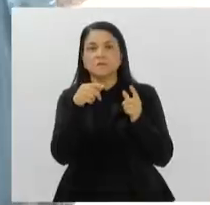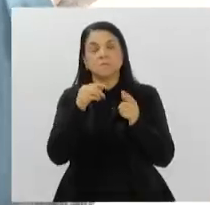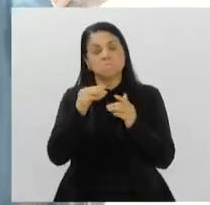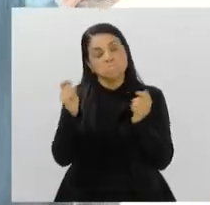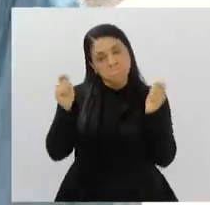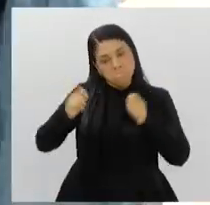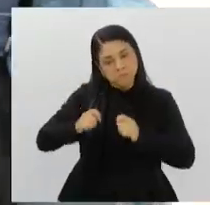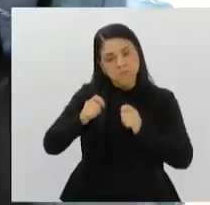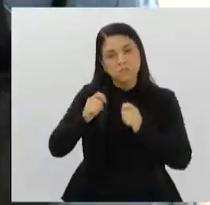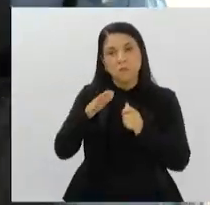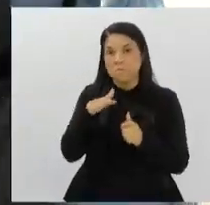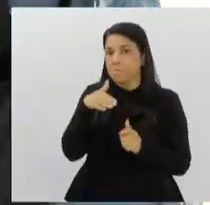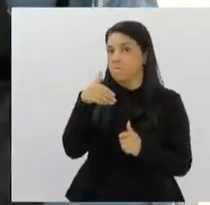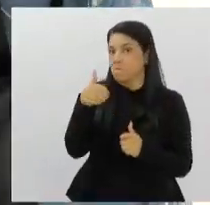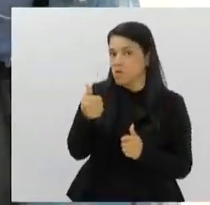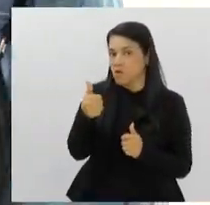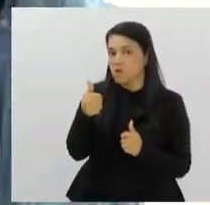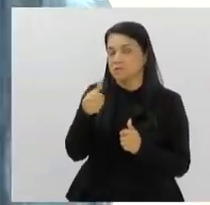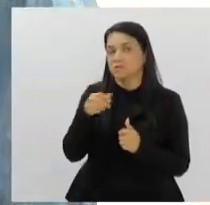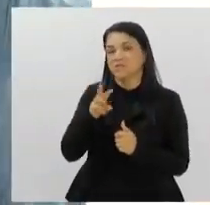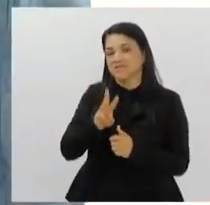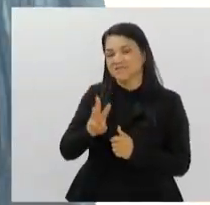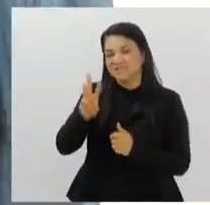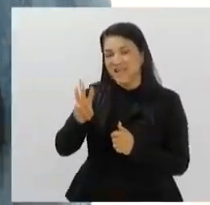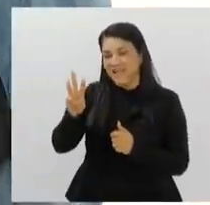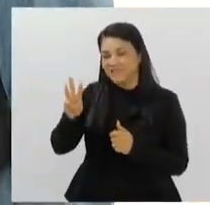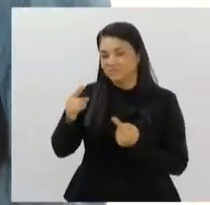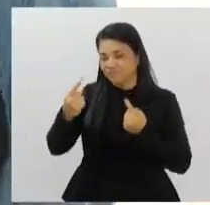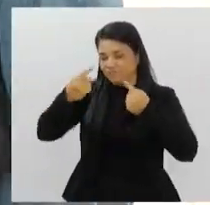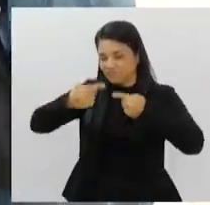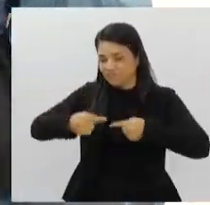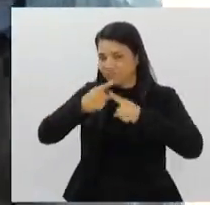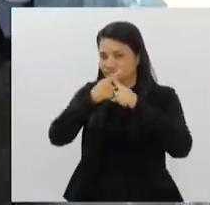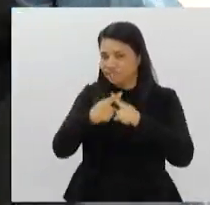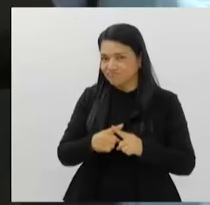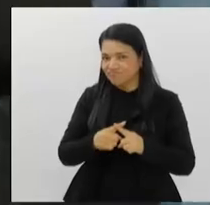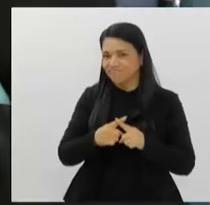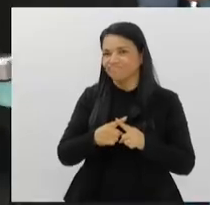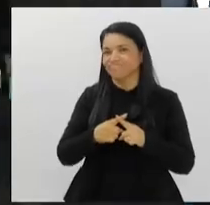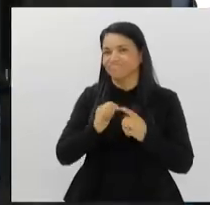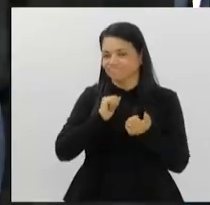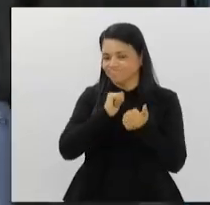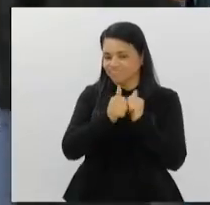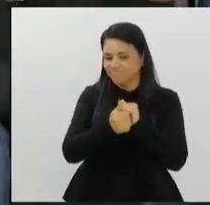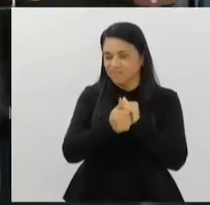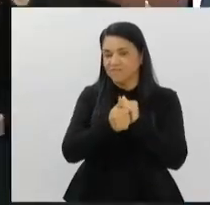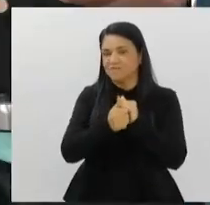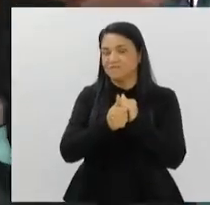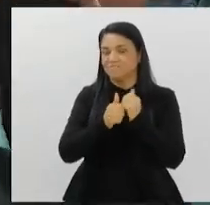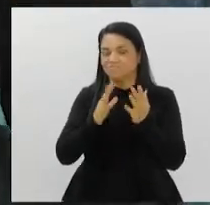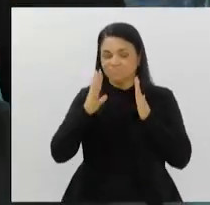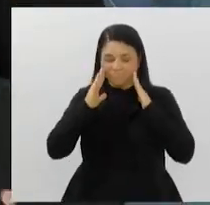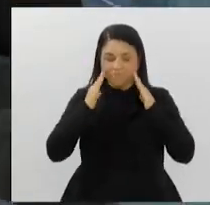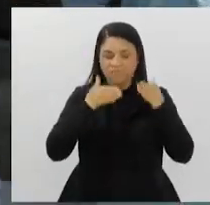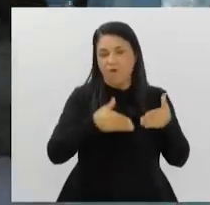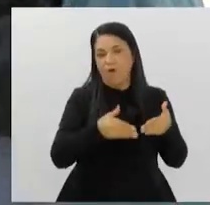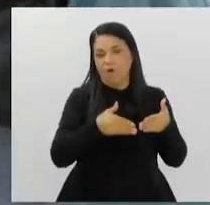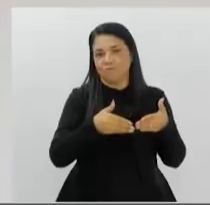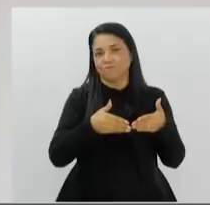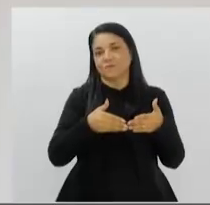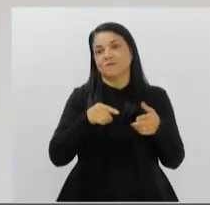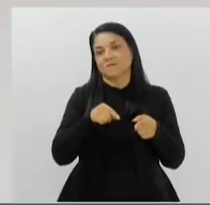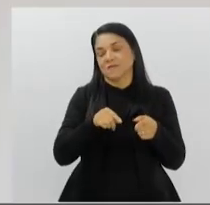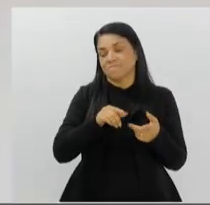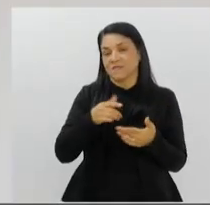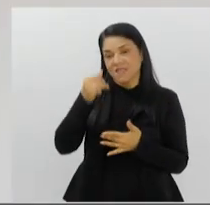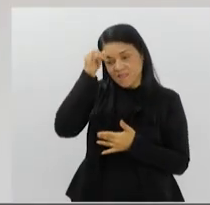muito melhores se os sites de apostas esportivas não estivessem concentrando o dinheiro que seria gasto no comércio. É